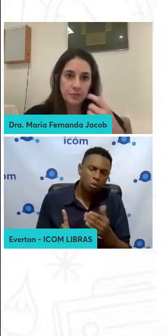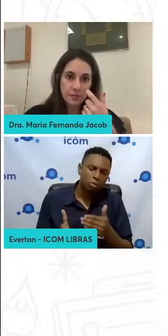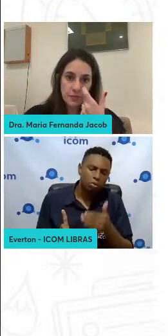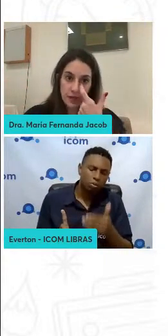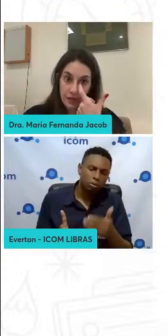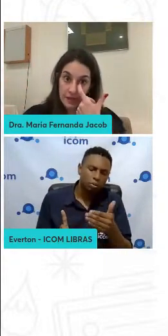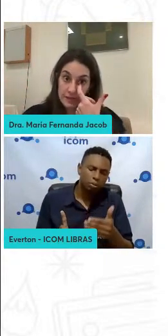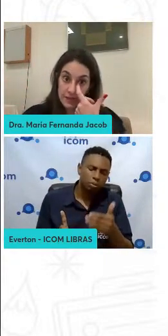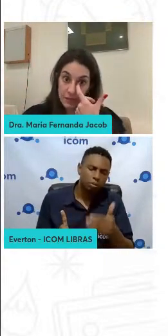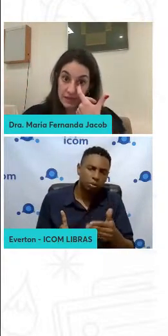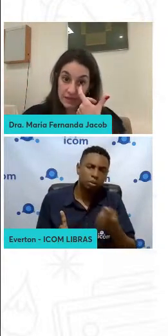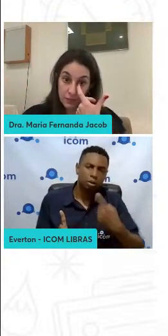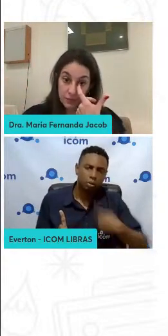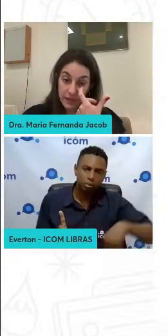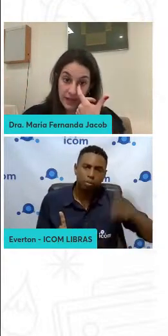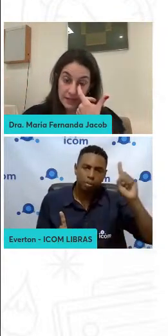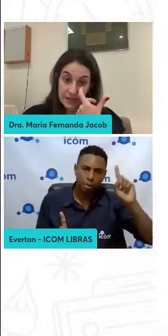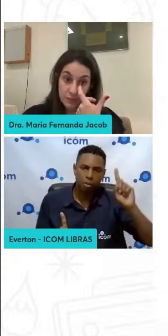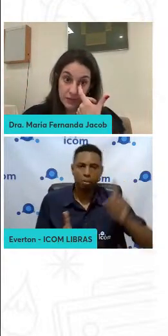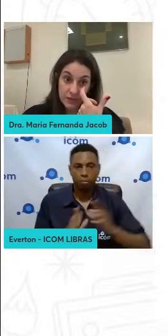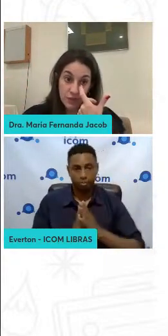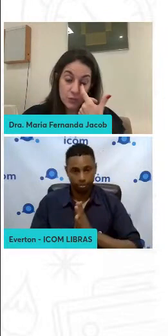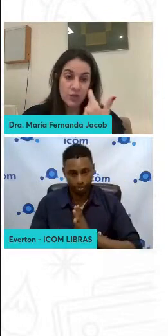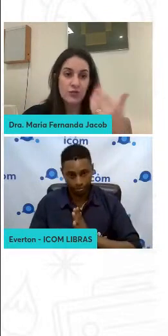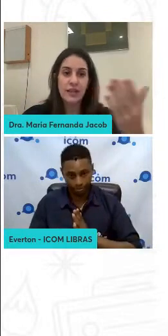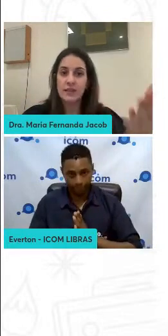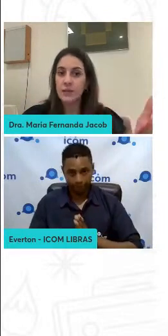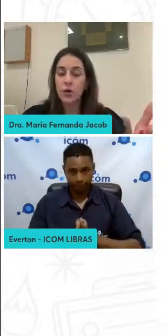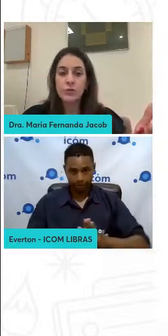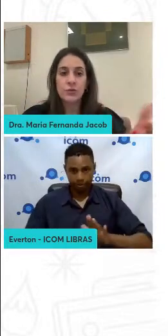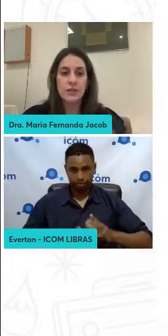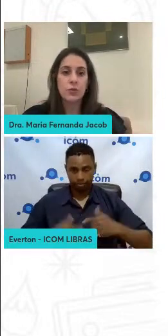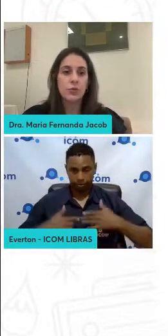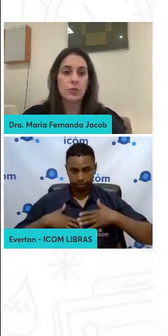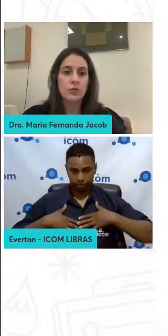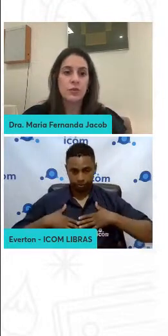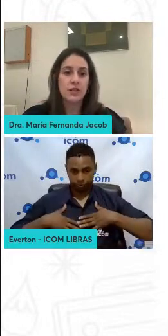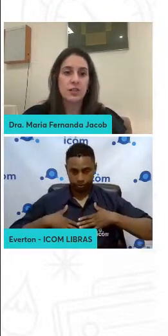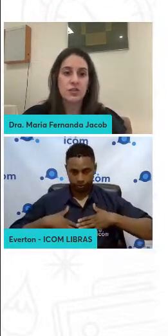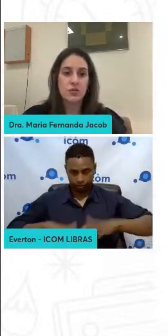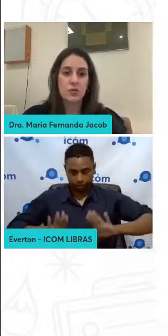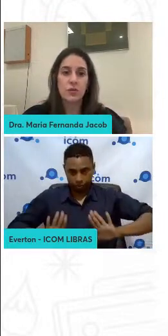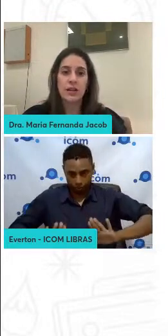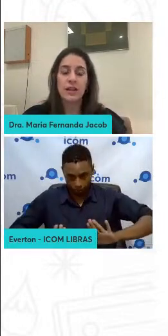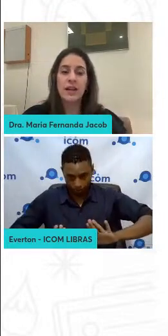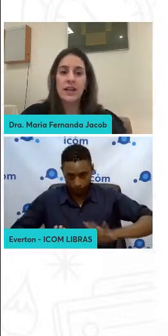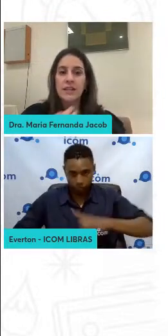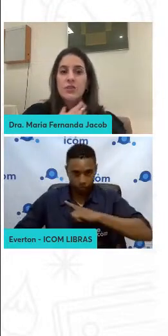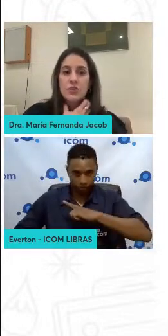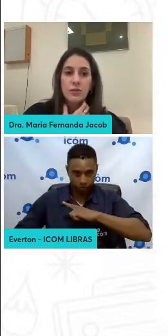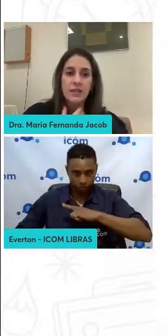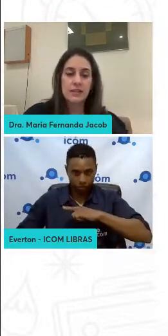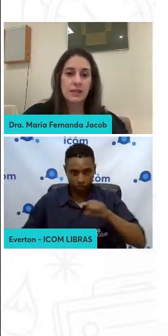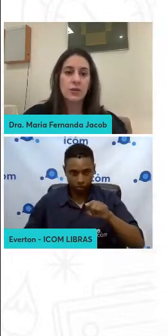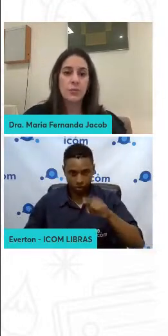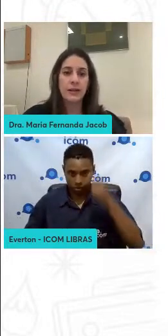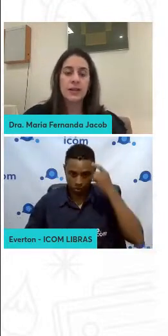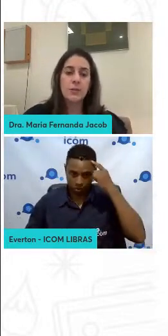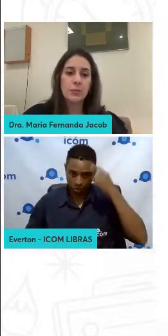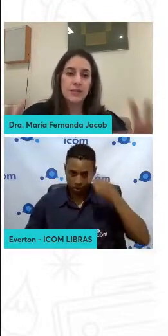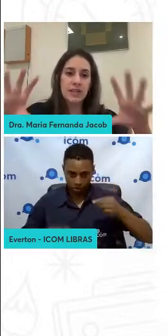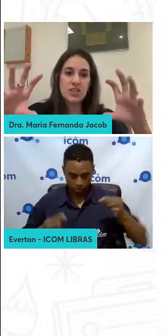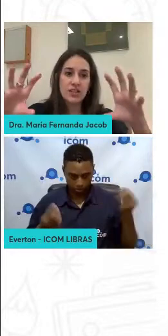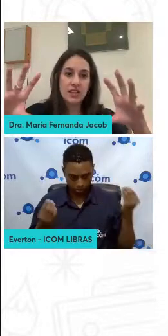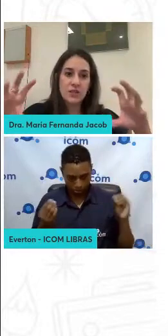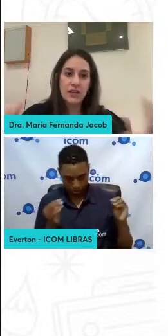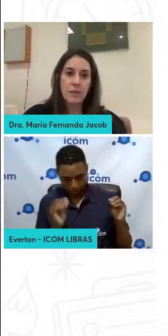poucos. Estabilização torácica, muitas vezes a gente pode usar também outros recursos, aqui a gente usou eletroestimulação para